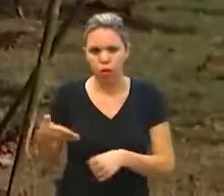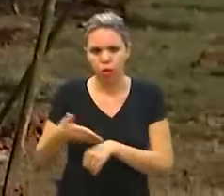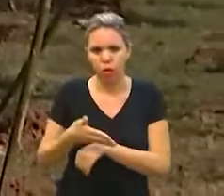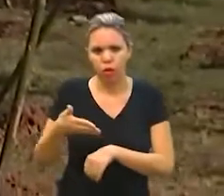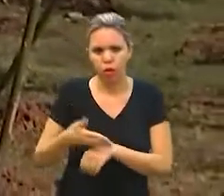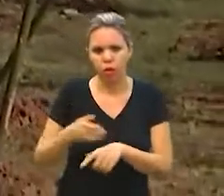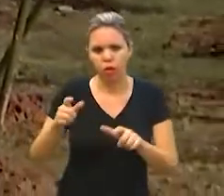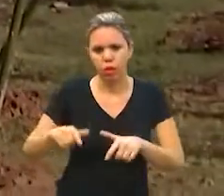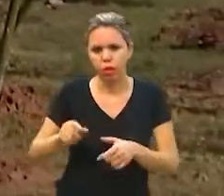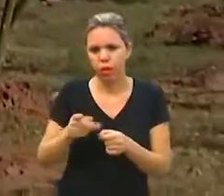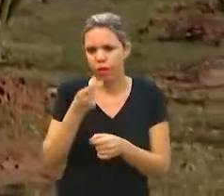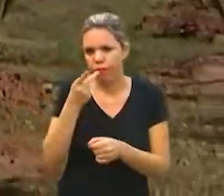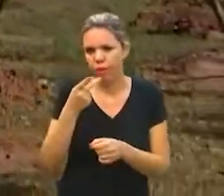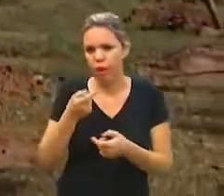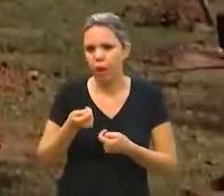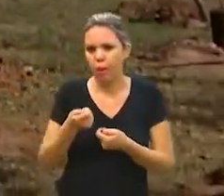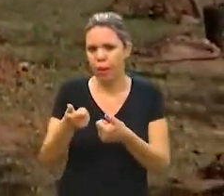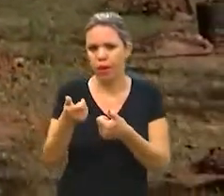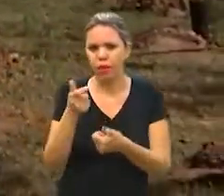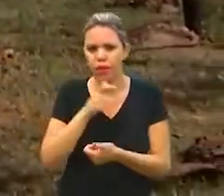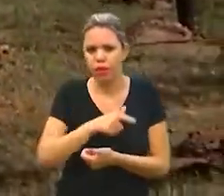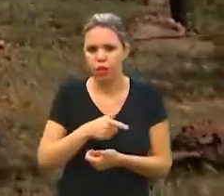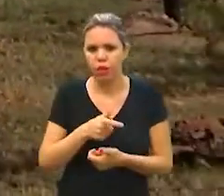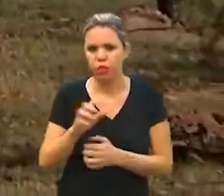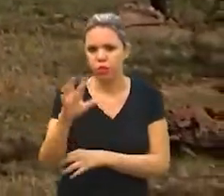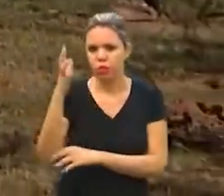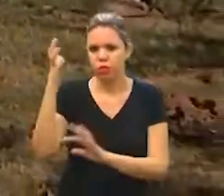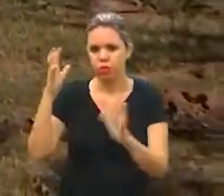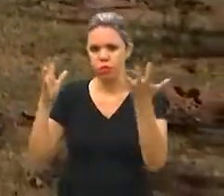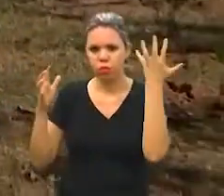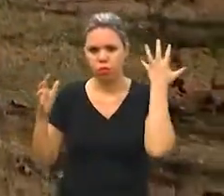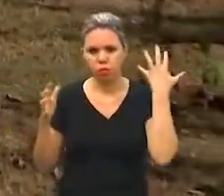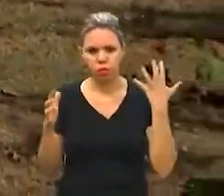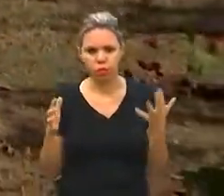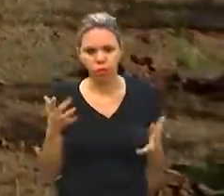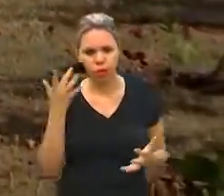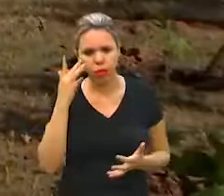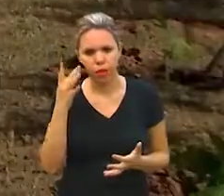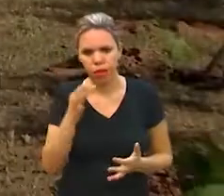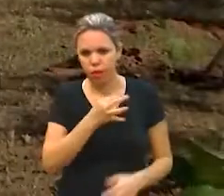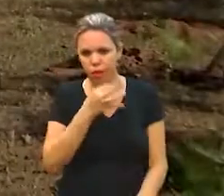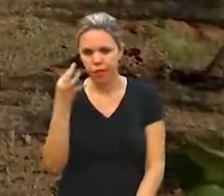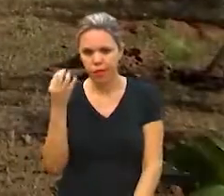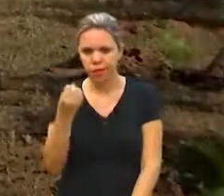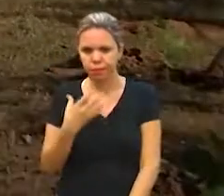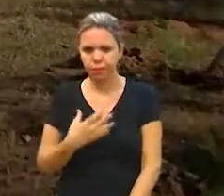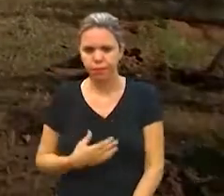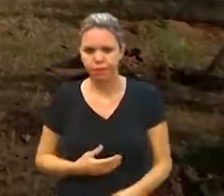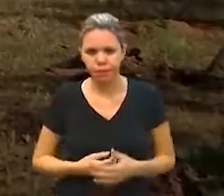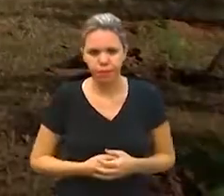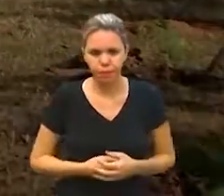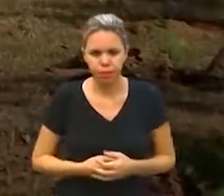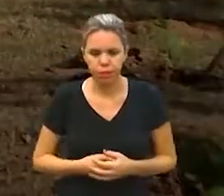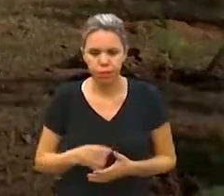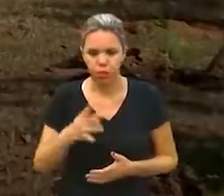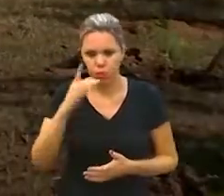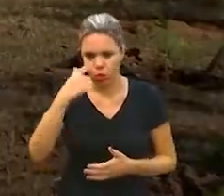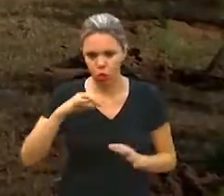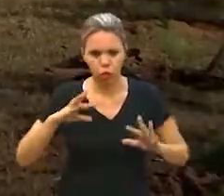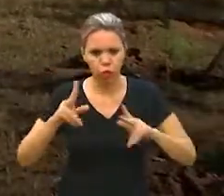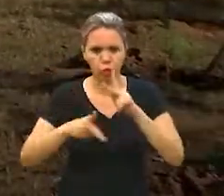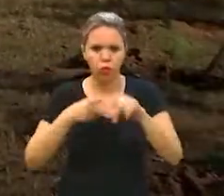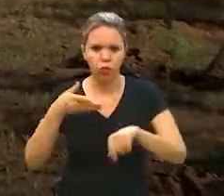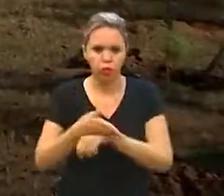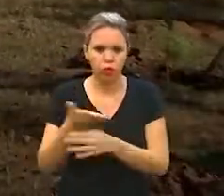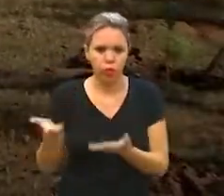região. Esse frequentador do local fala sobre os benefícios do reflorestamento. Eu acho isso aqui muito, não